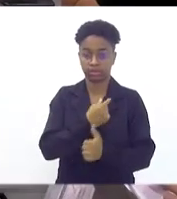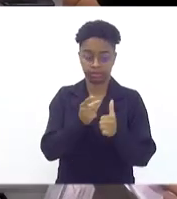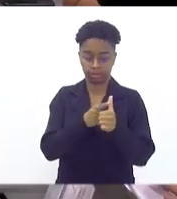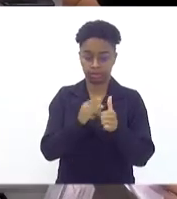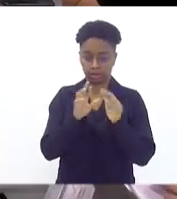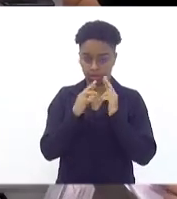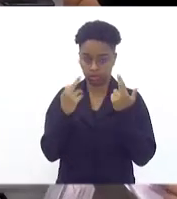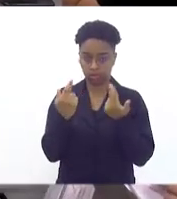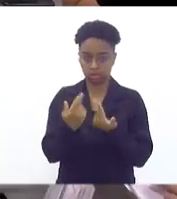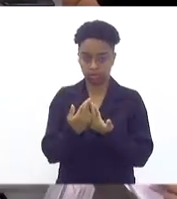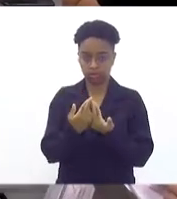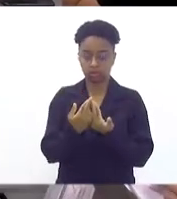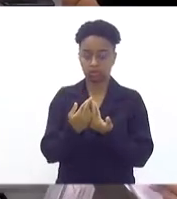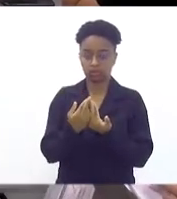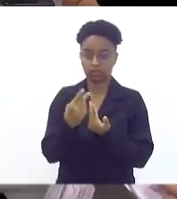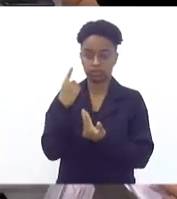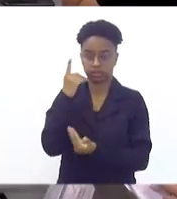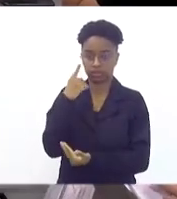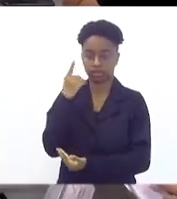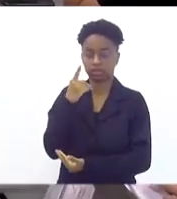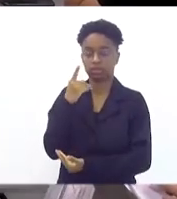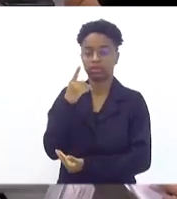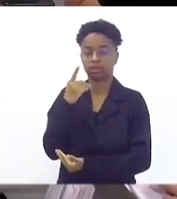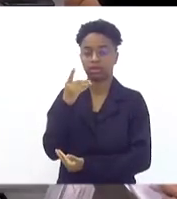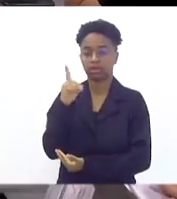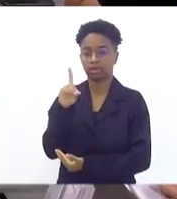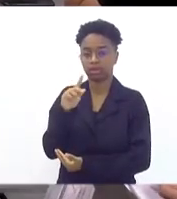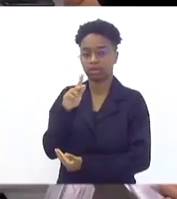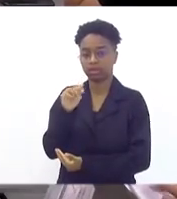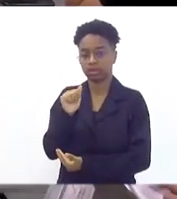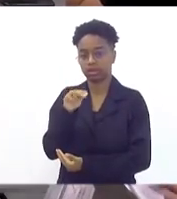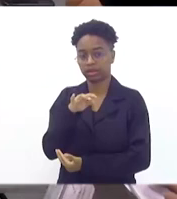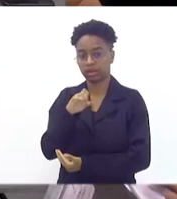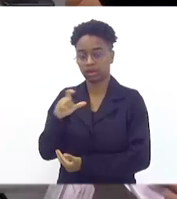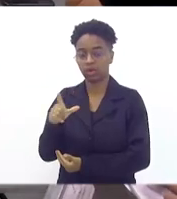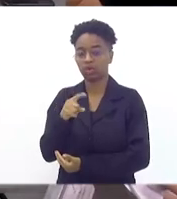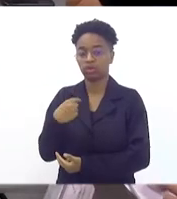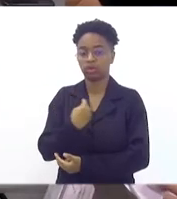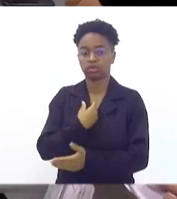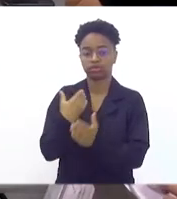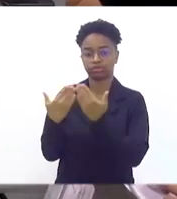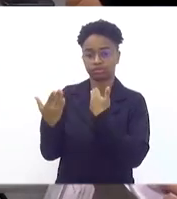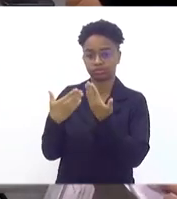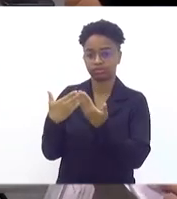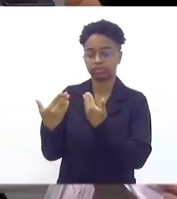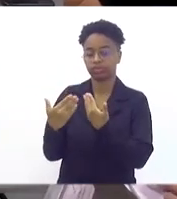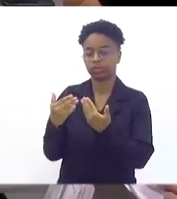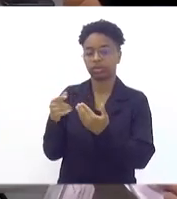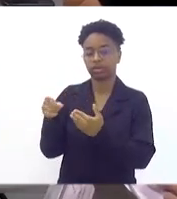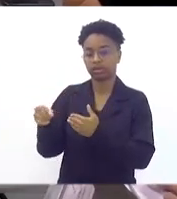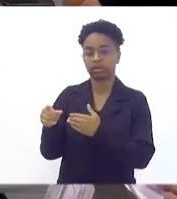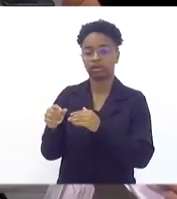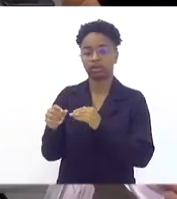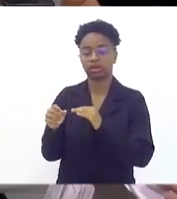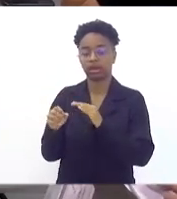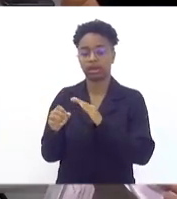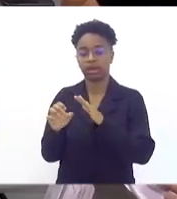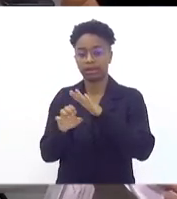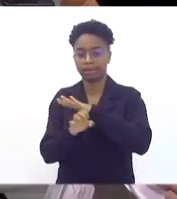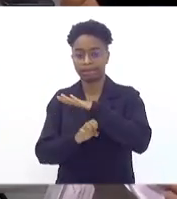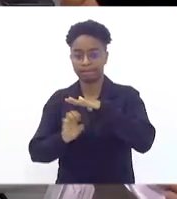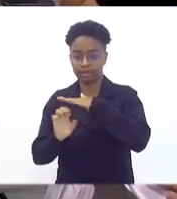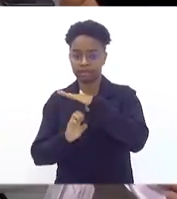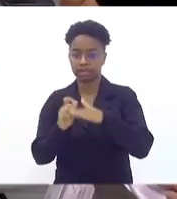Deputado librelon nós ouvimos a presidente da concessionária de gás que fez o que é natural algumas